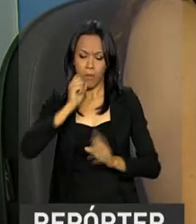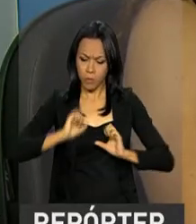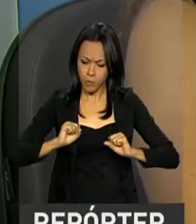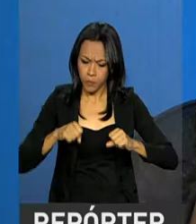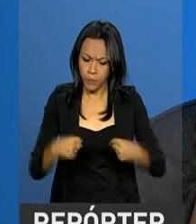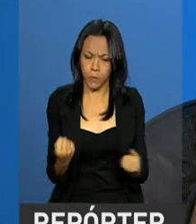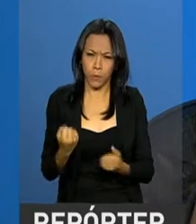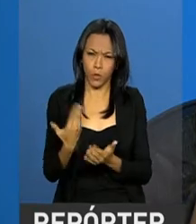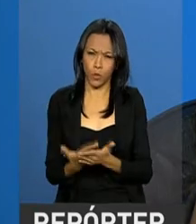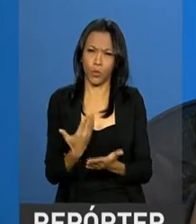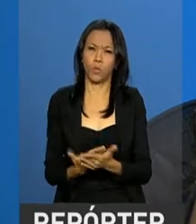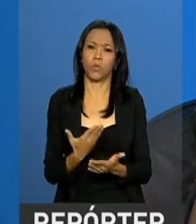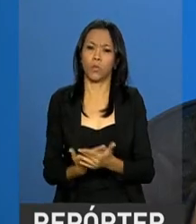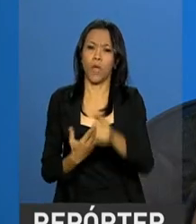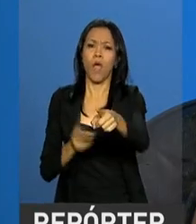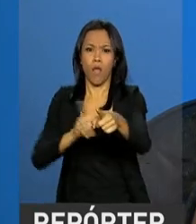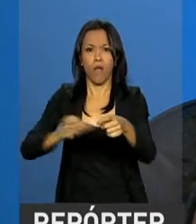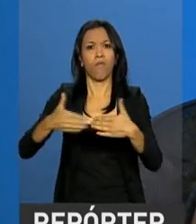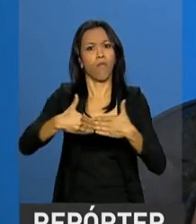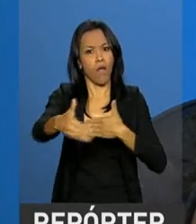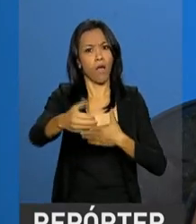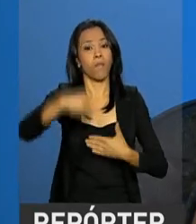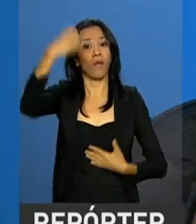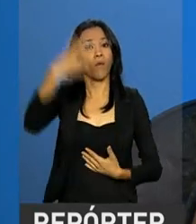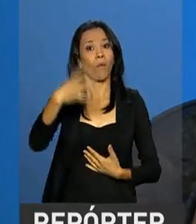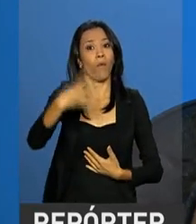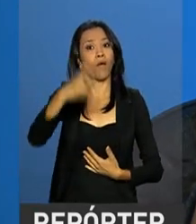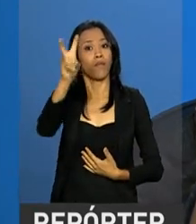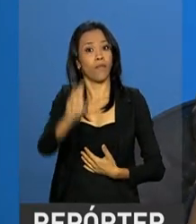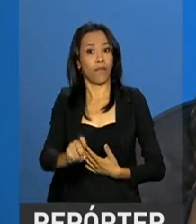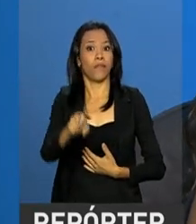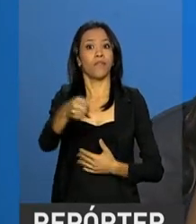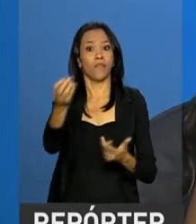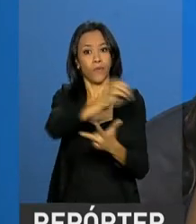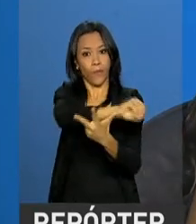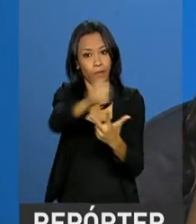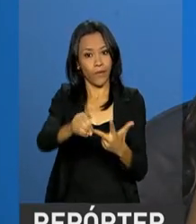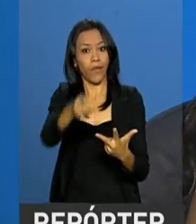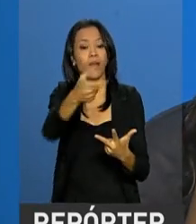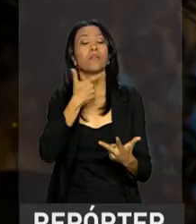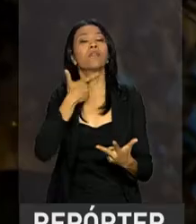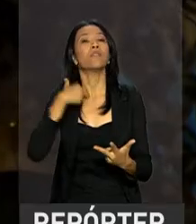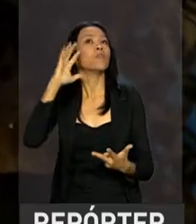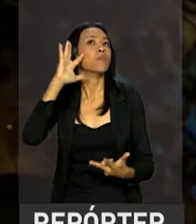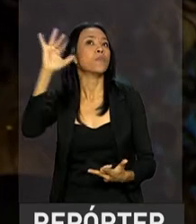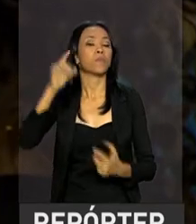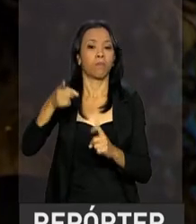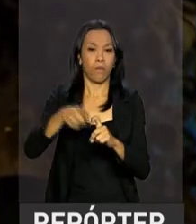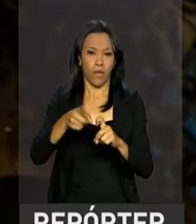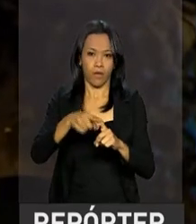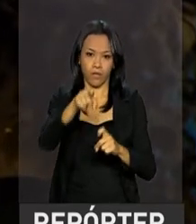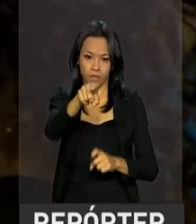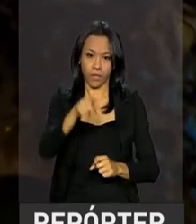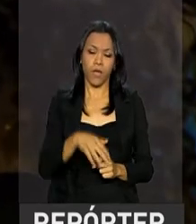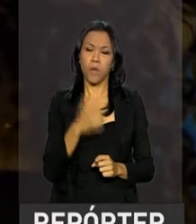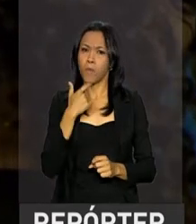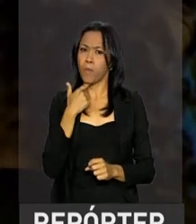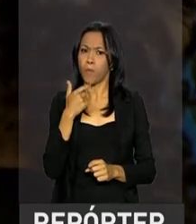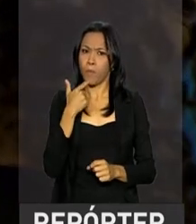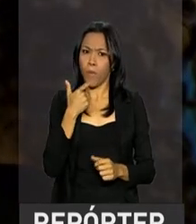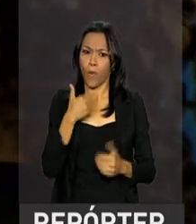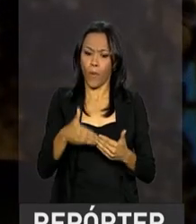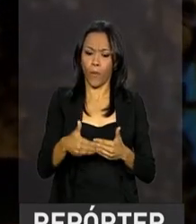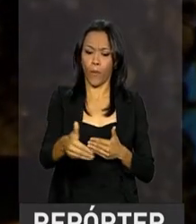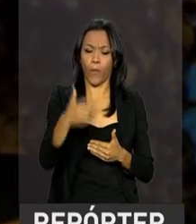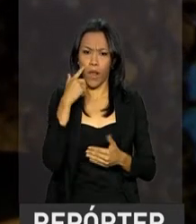aos estudos ela vai fazer o enem pela quarta vez em busca do sonho de ser médica a poucos dias do exame